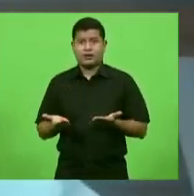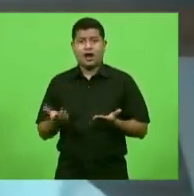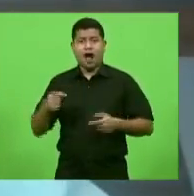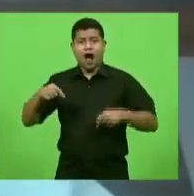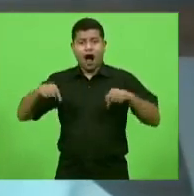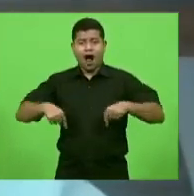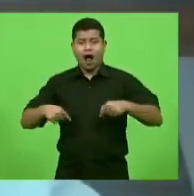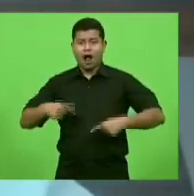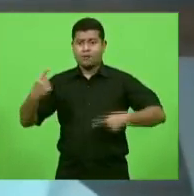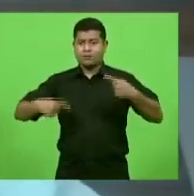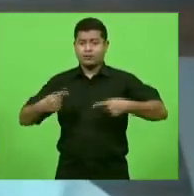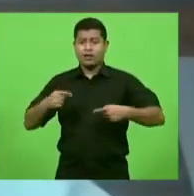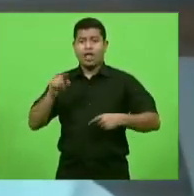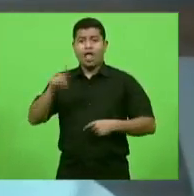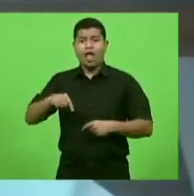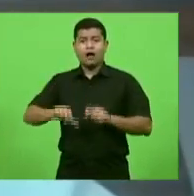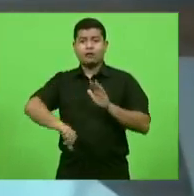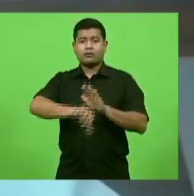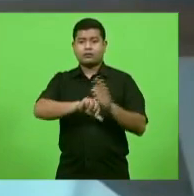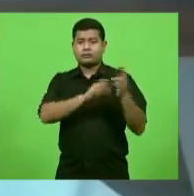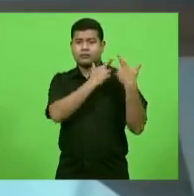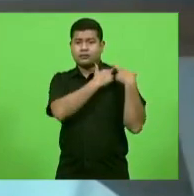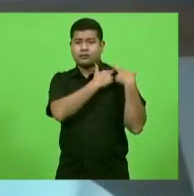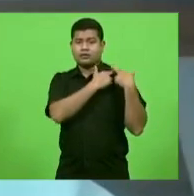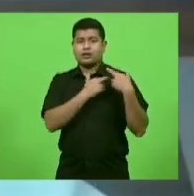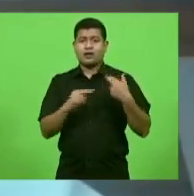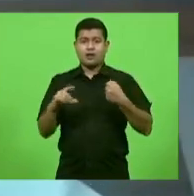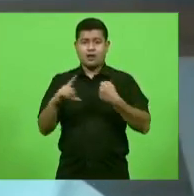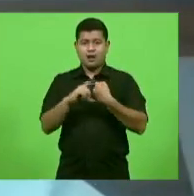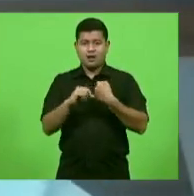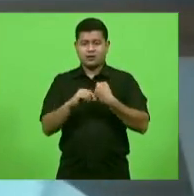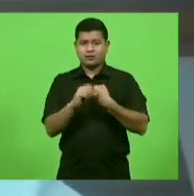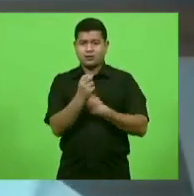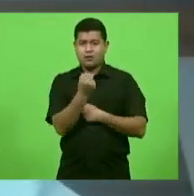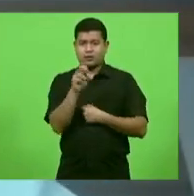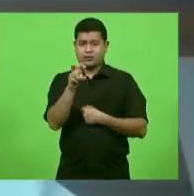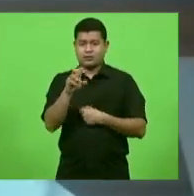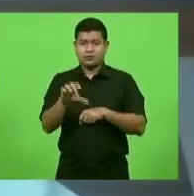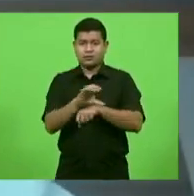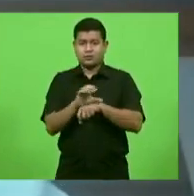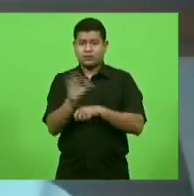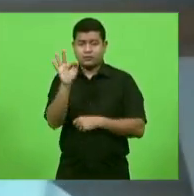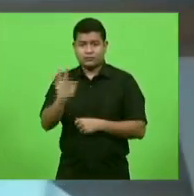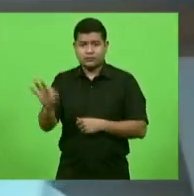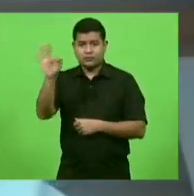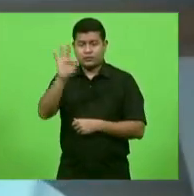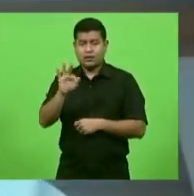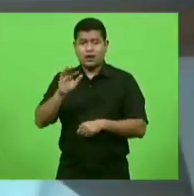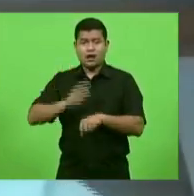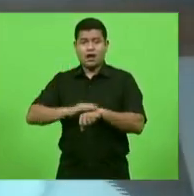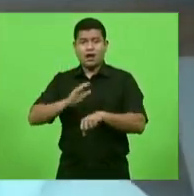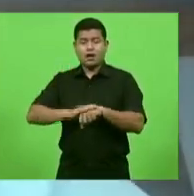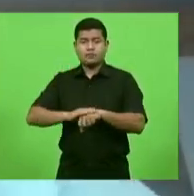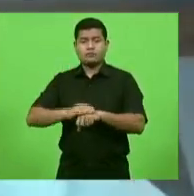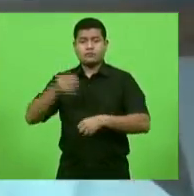são os crimes de responsabilidade previstos no artigo 85 da Constituição Federal e cuja competência para julgamento nos termos da